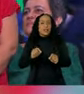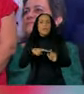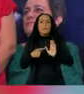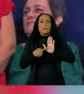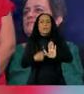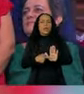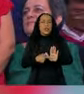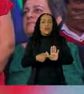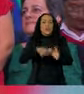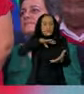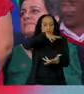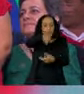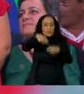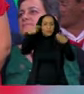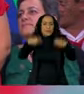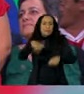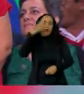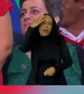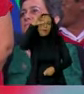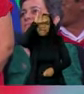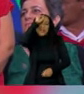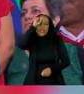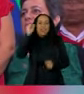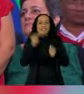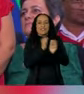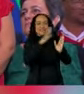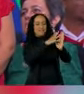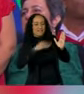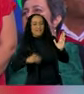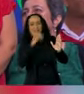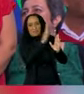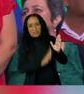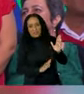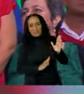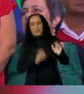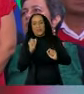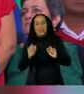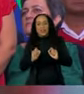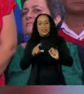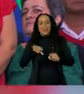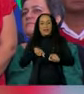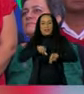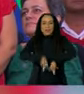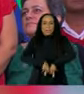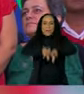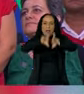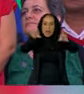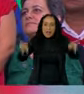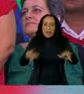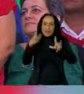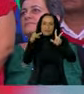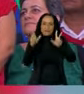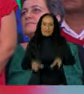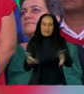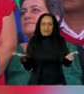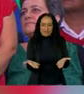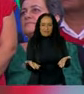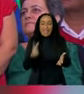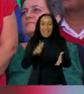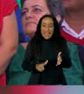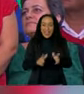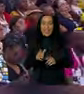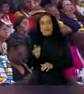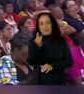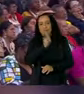o quanto que o mundo precisa aprender com o Brasil, Lula. O mundo precisa aprender com essa pluralidade que foi vista aqui. Isso aqui é um exemplo de